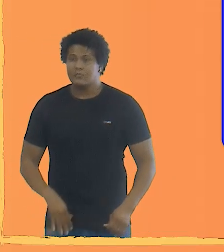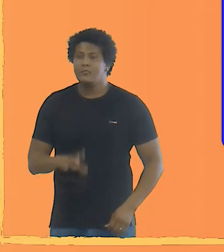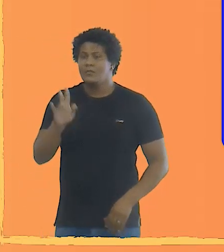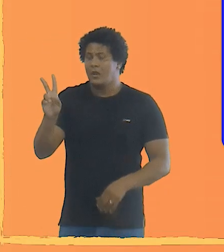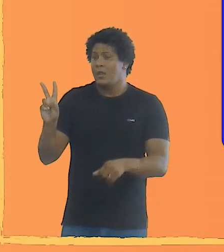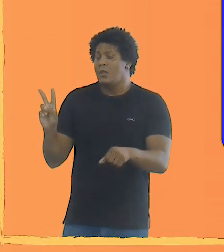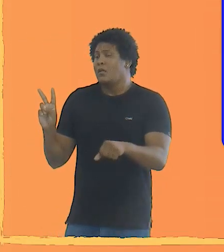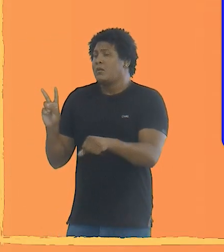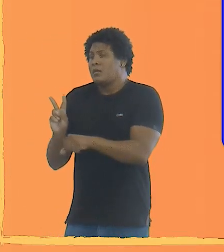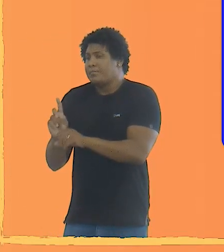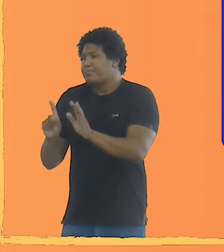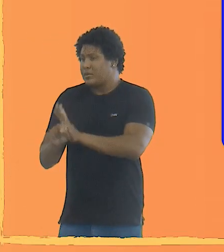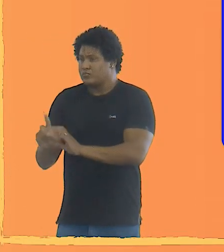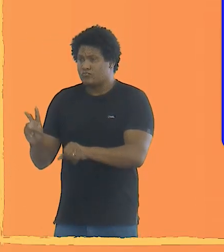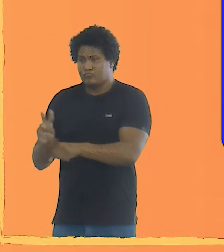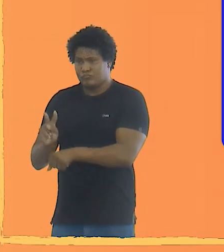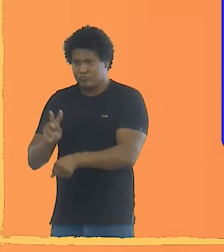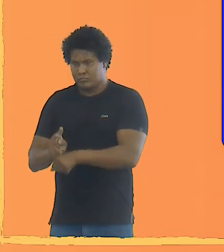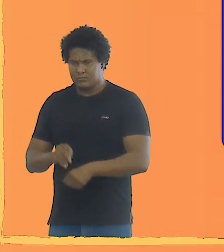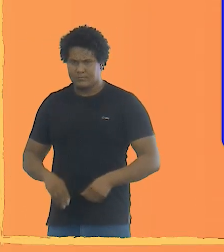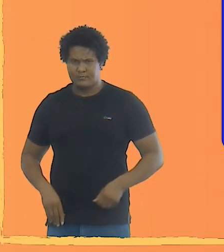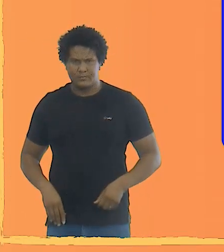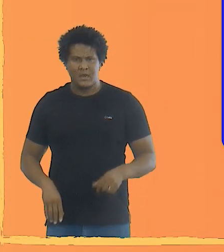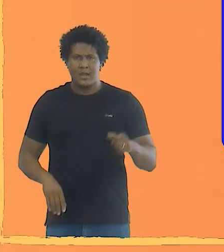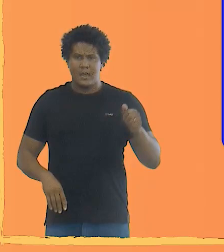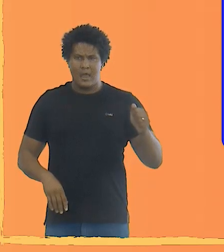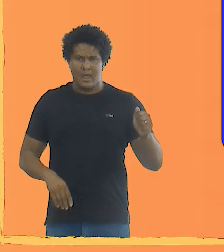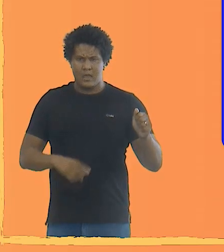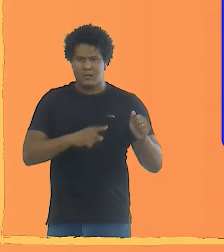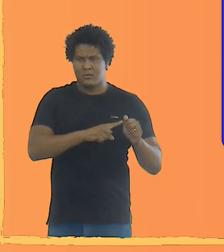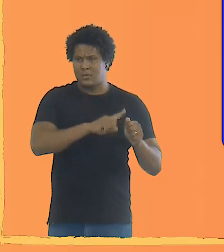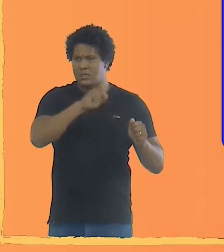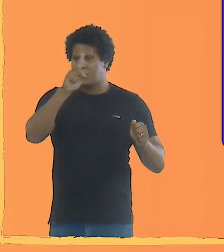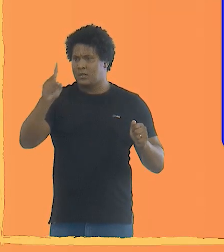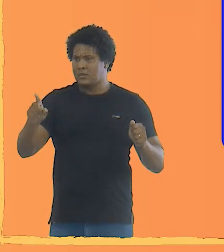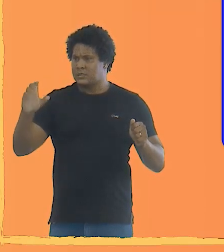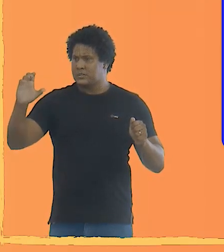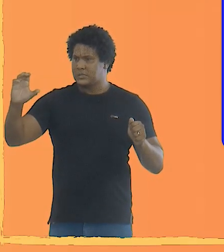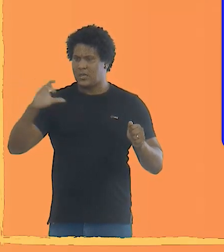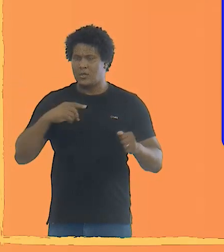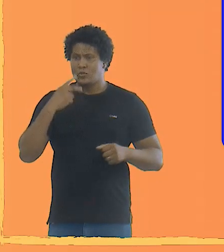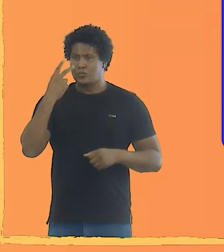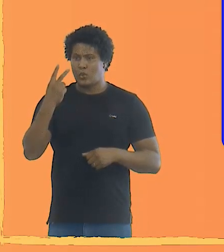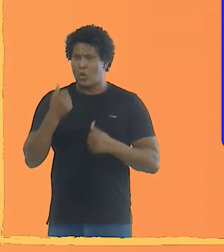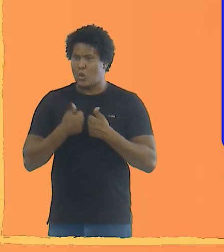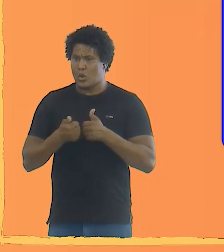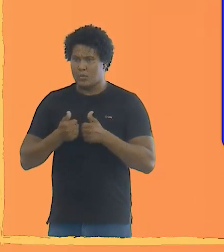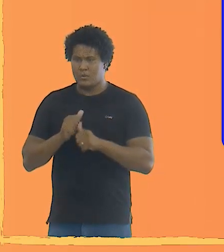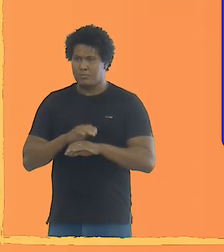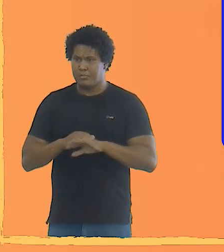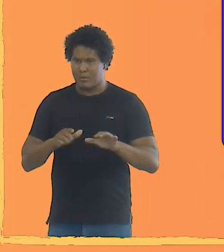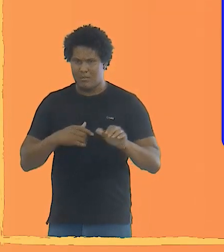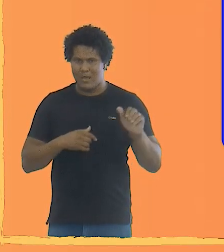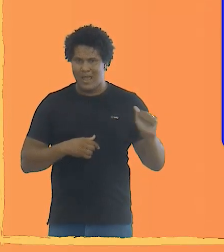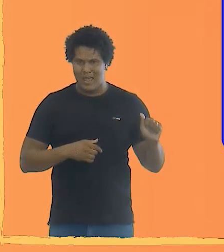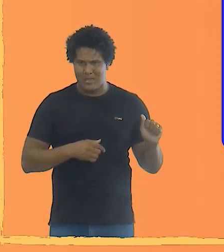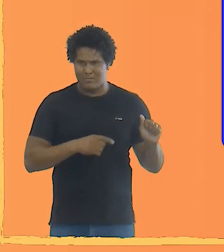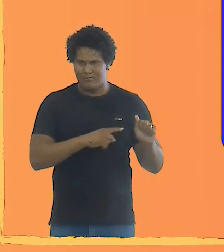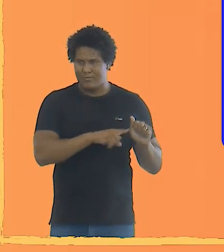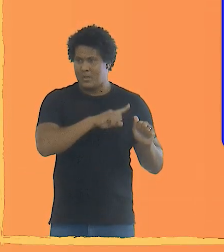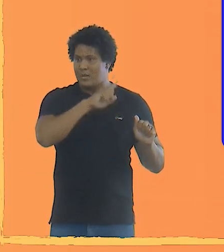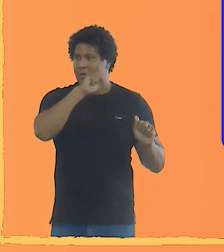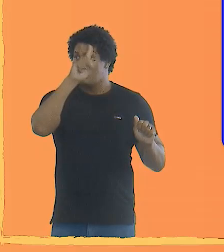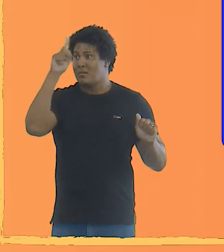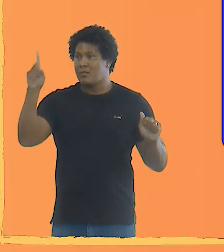ônibus para ir do terminal A para o terminal C. Então o objetivo dele é: sai do terminal A e vai para o terminal